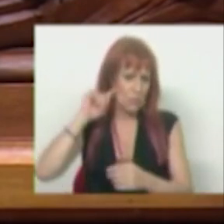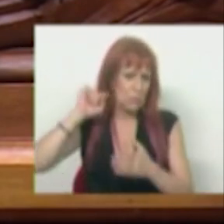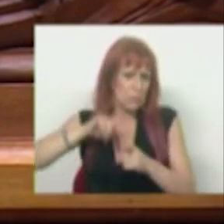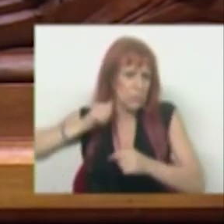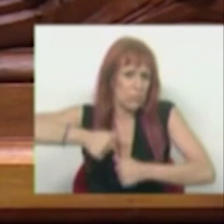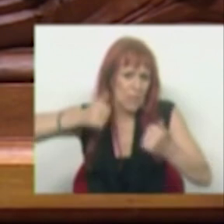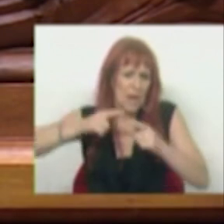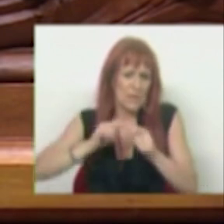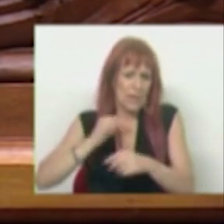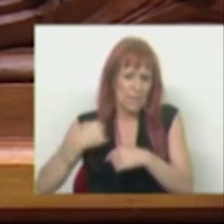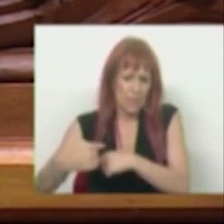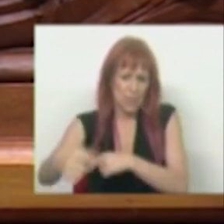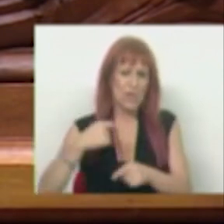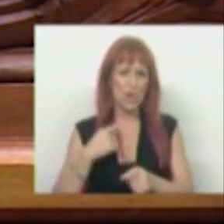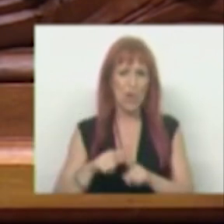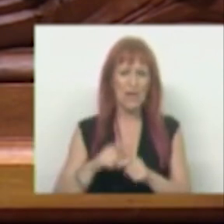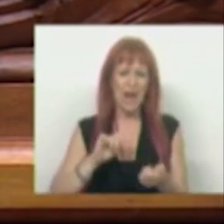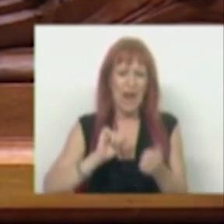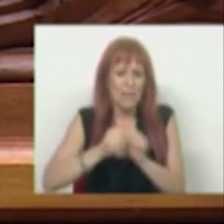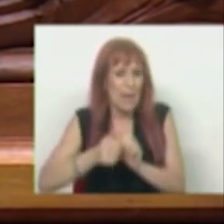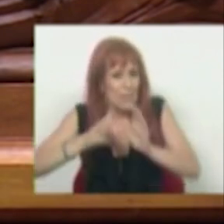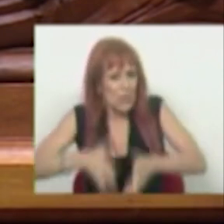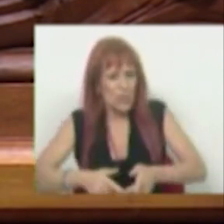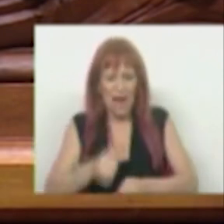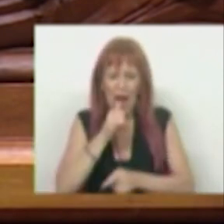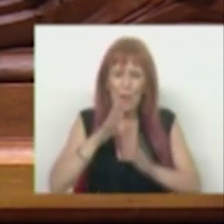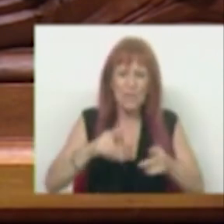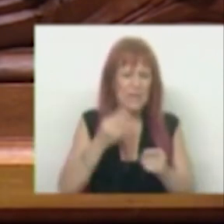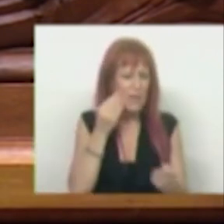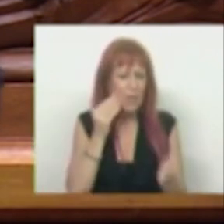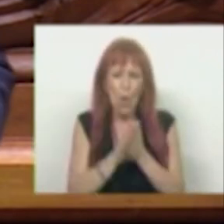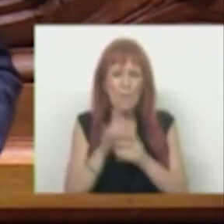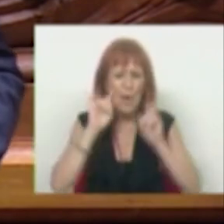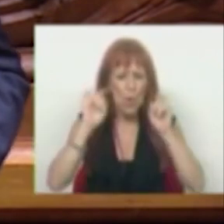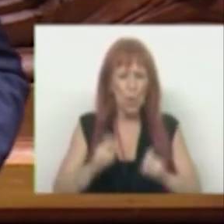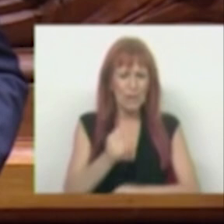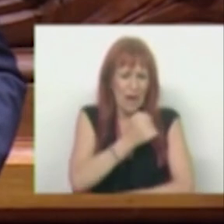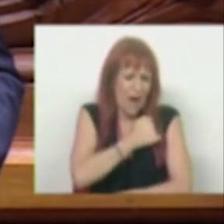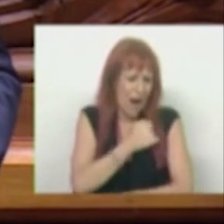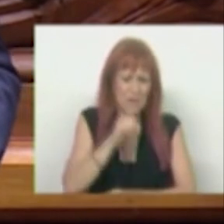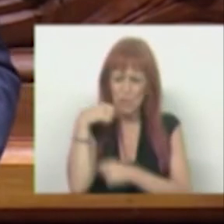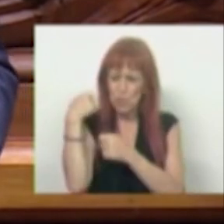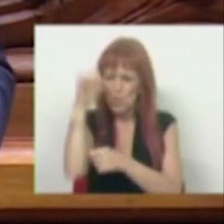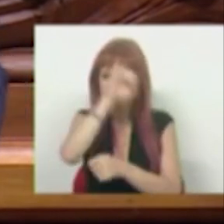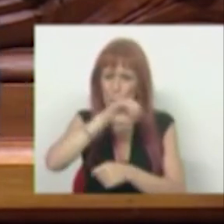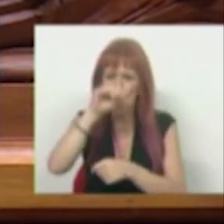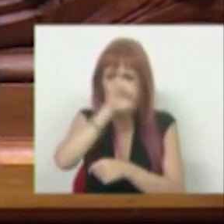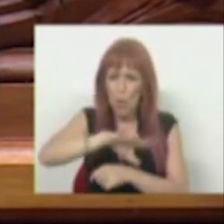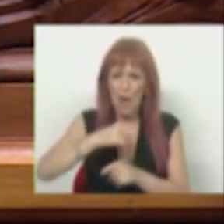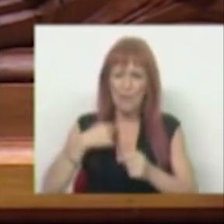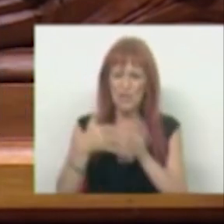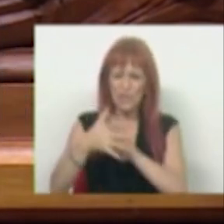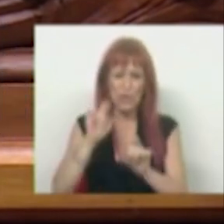e permanentes. Temos de nos adaptar. A água tem que ser usada com moderação, em casa, nos campos, nas fábricas. Tem